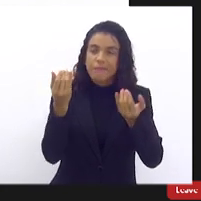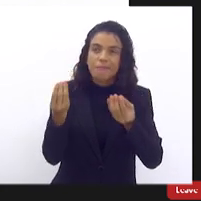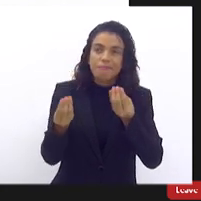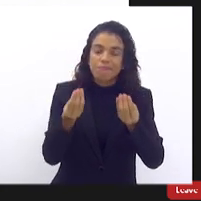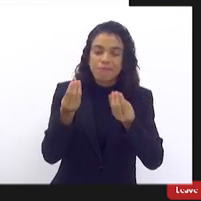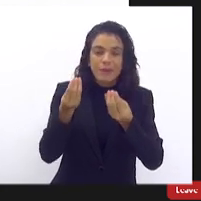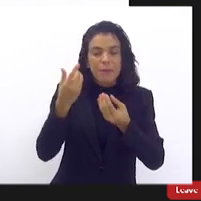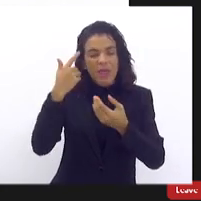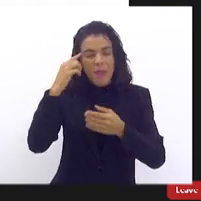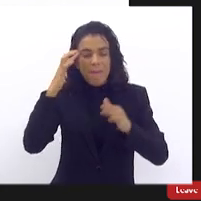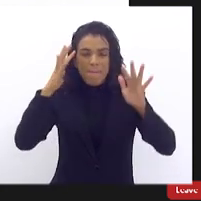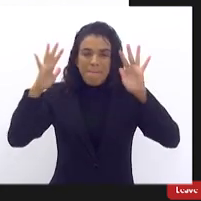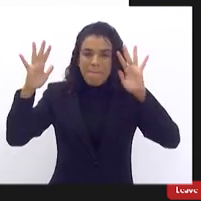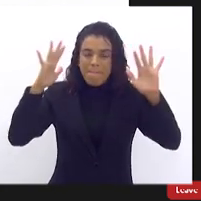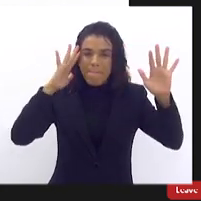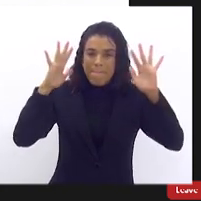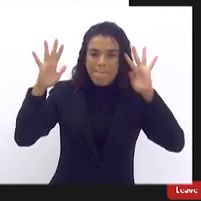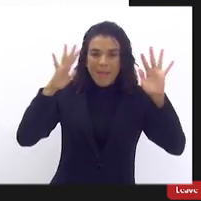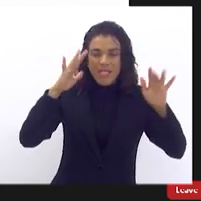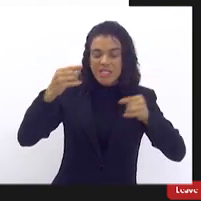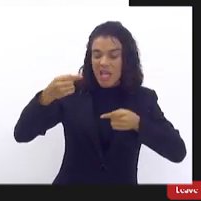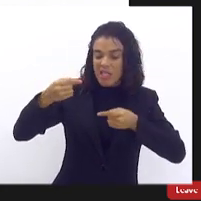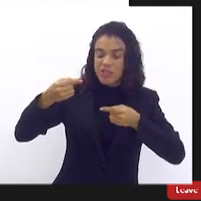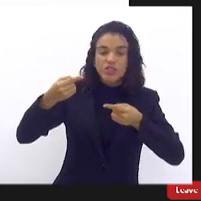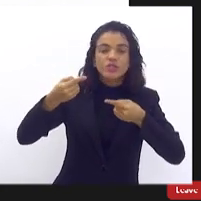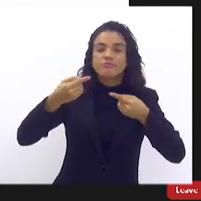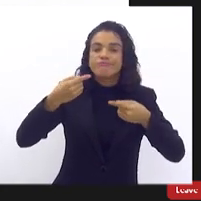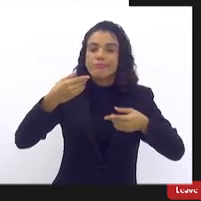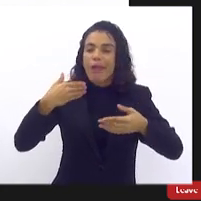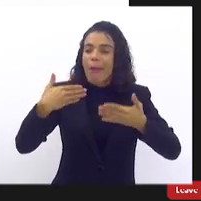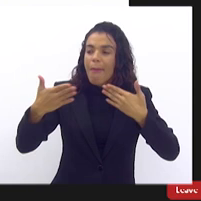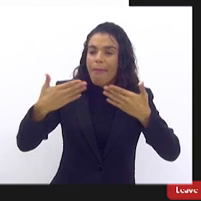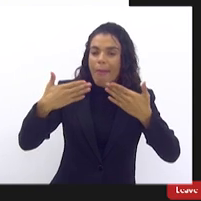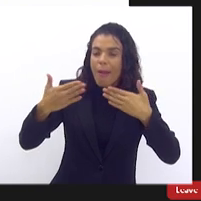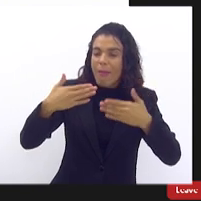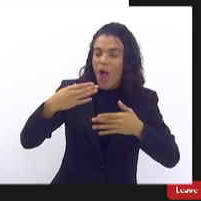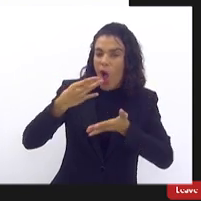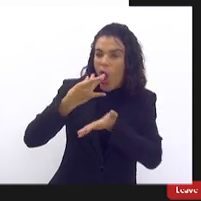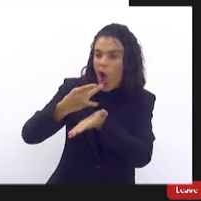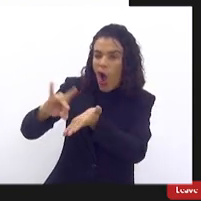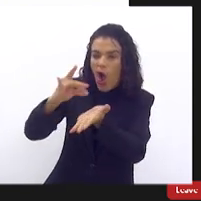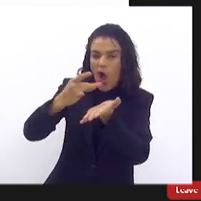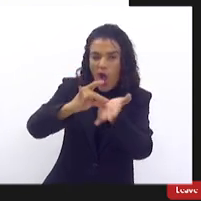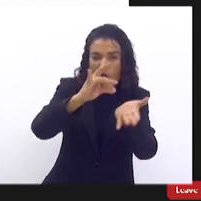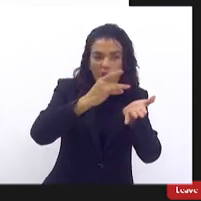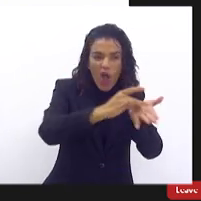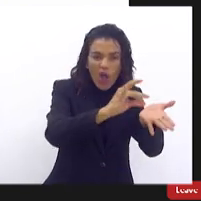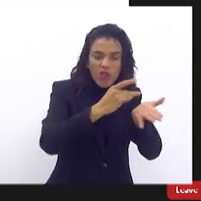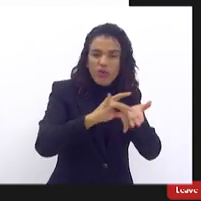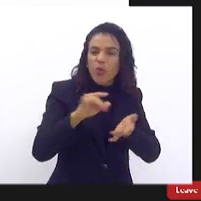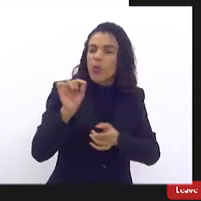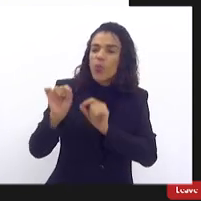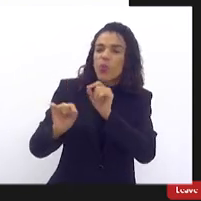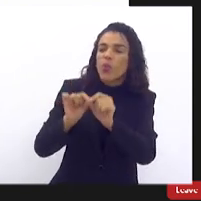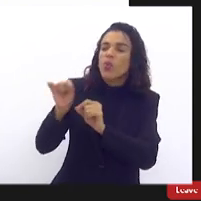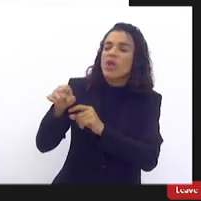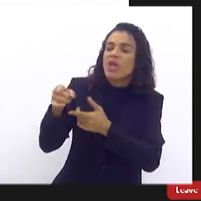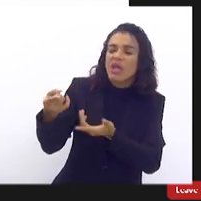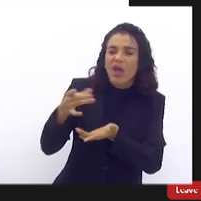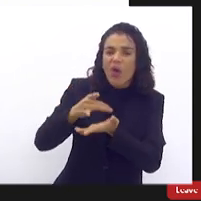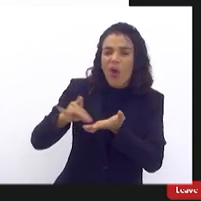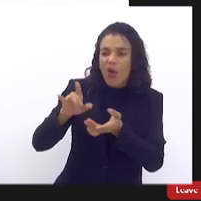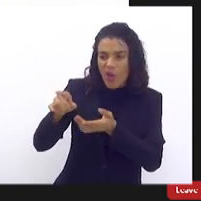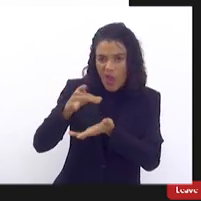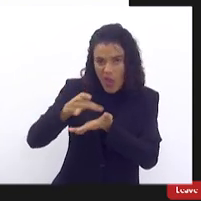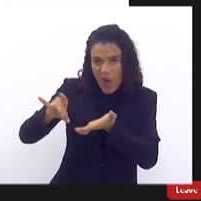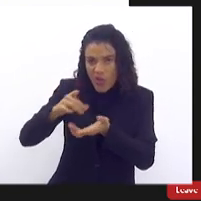como pensar assim amplamente num discurso de ódio, mas que não olhe especificamente, né, para a especificidade do que é a misoginia,